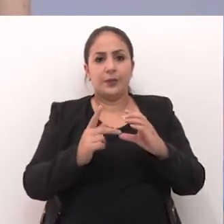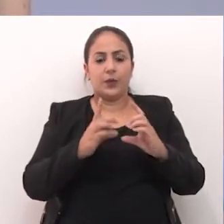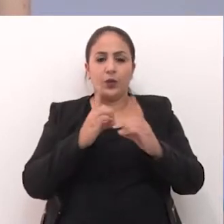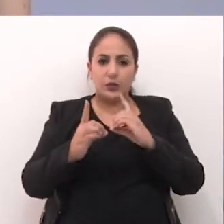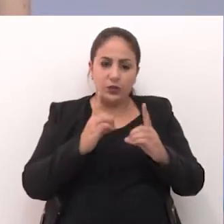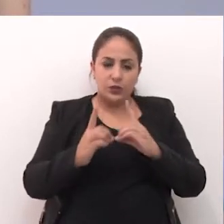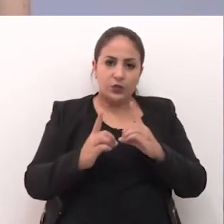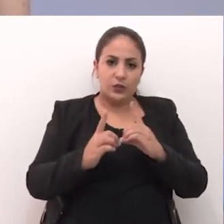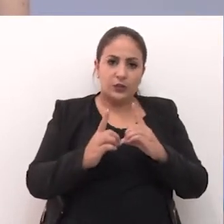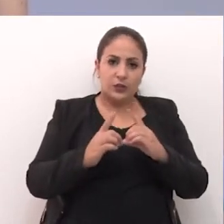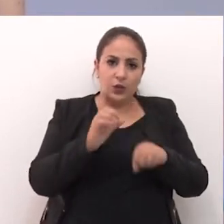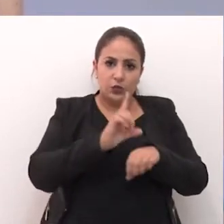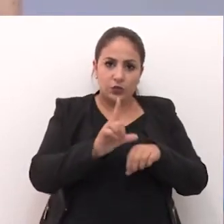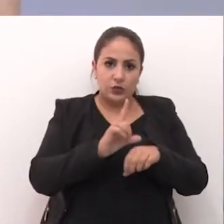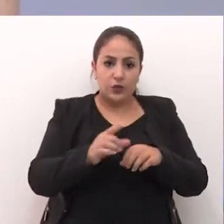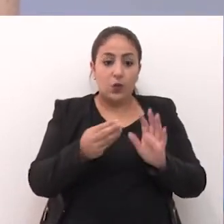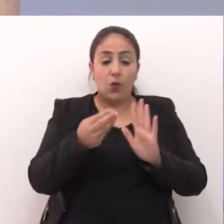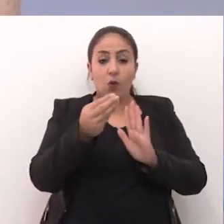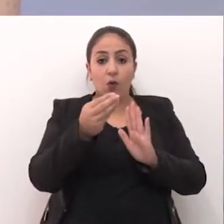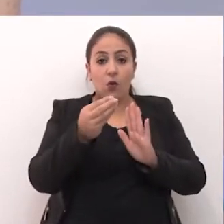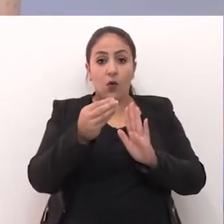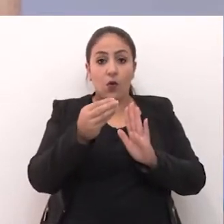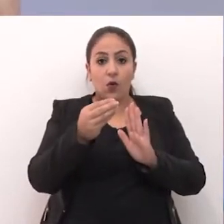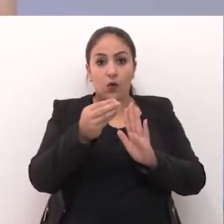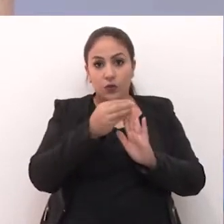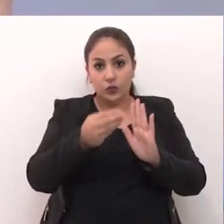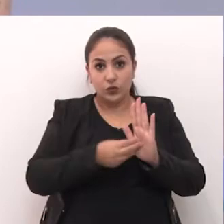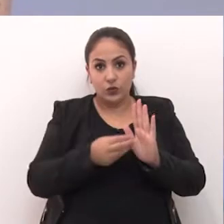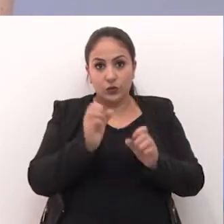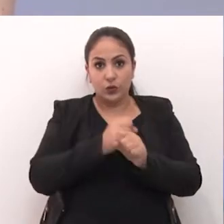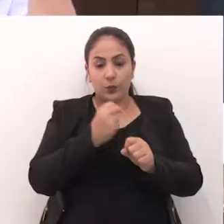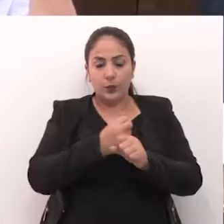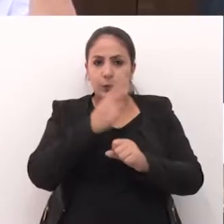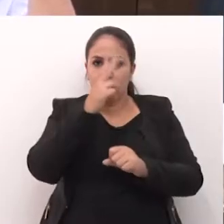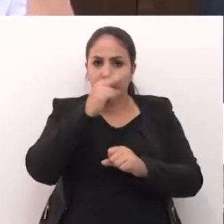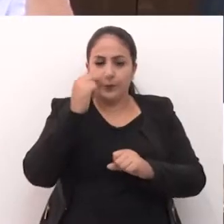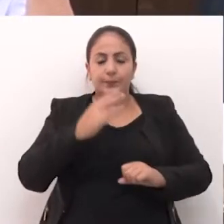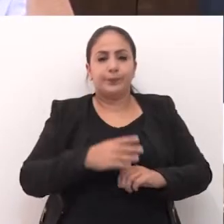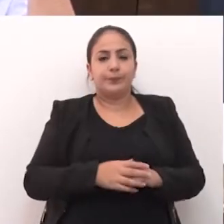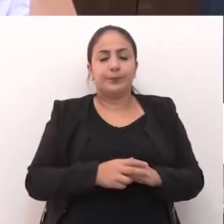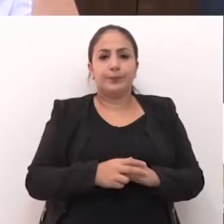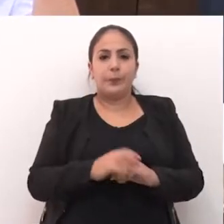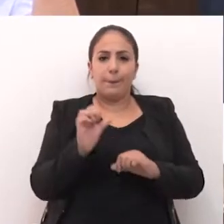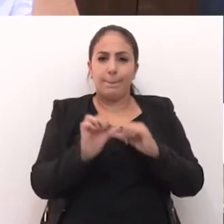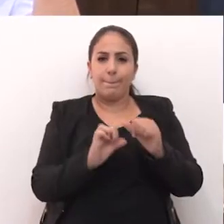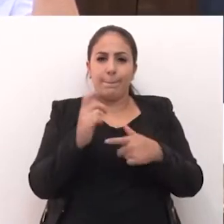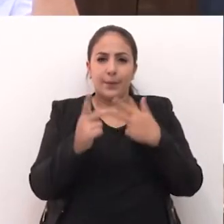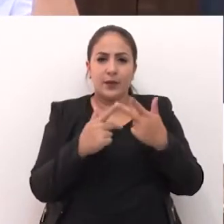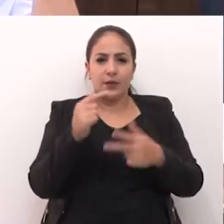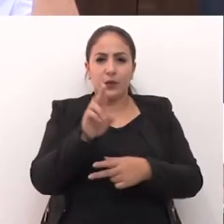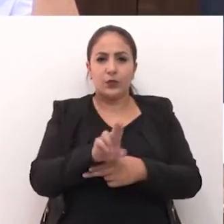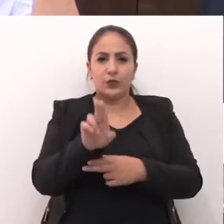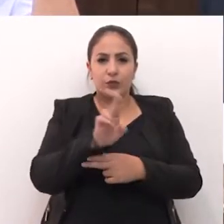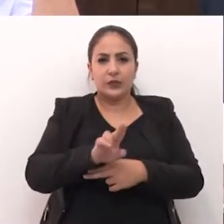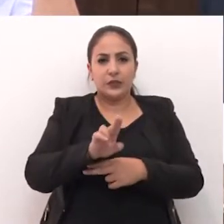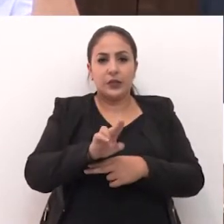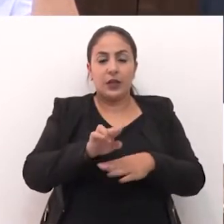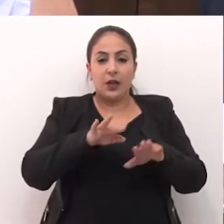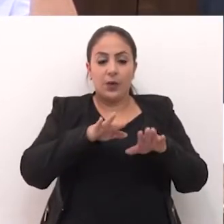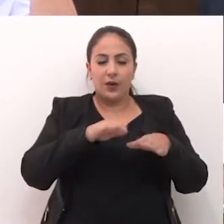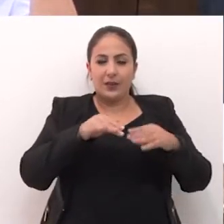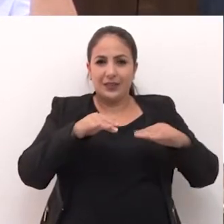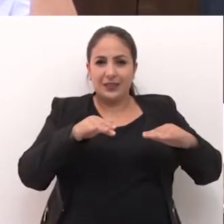sobre alterações no Código de Obras do município. Confira. A modificação se refere à utilização